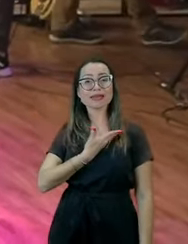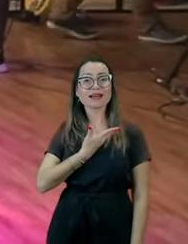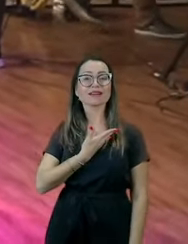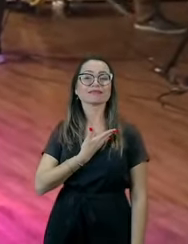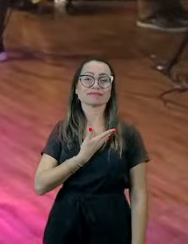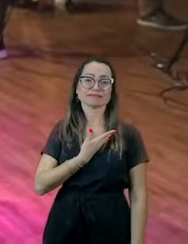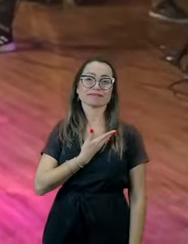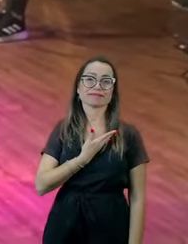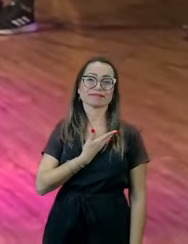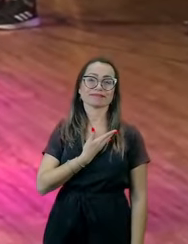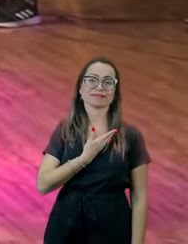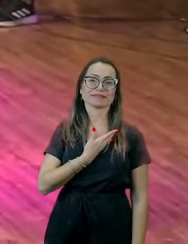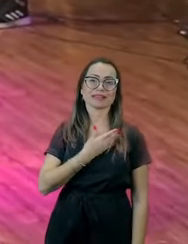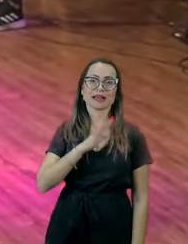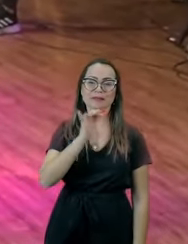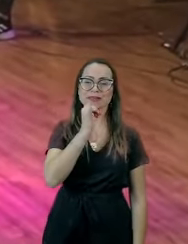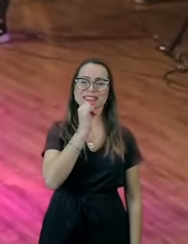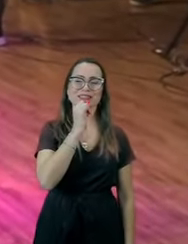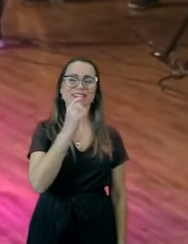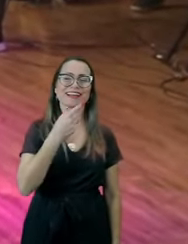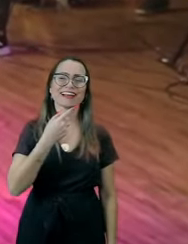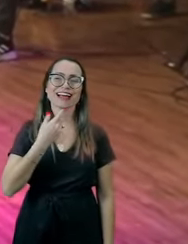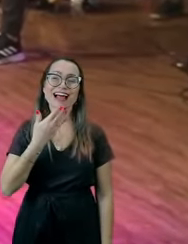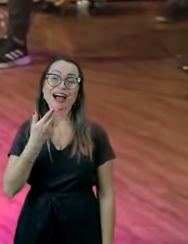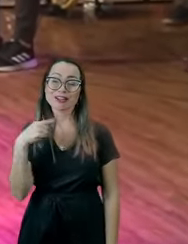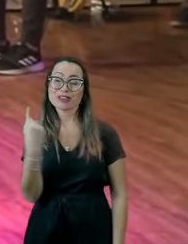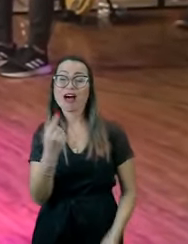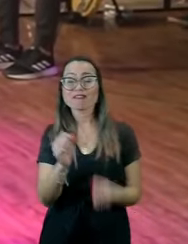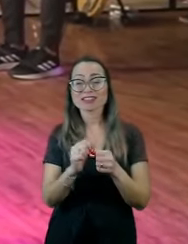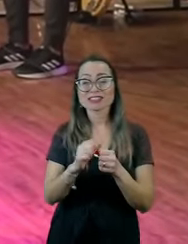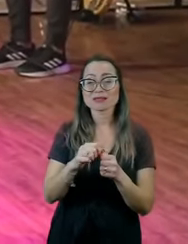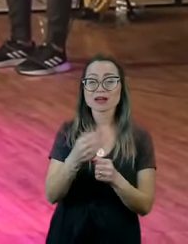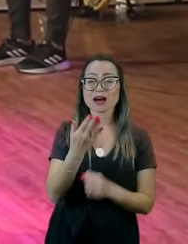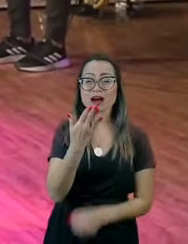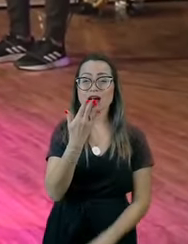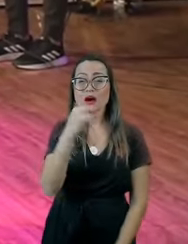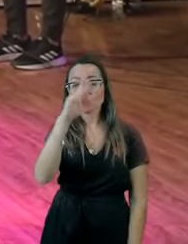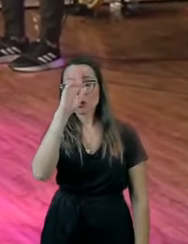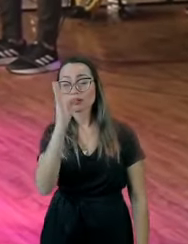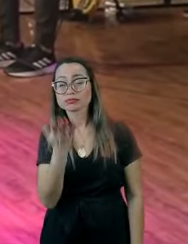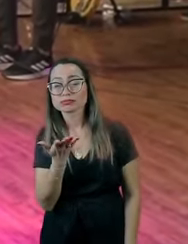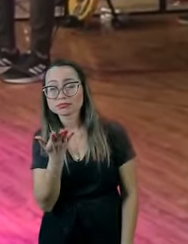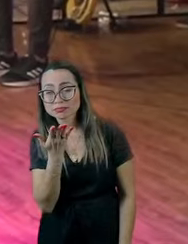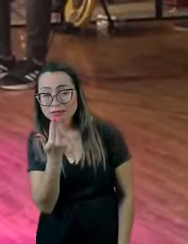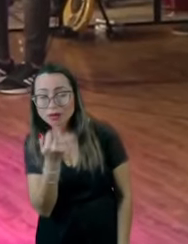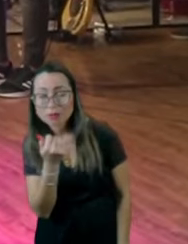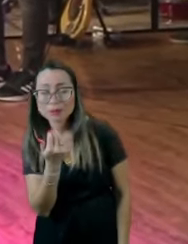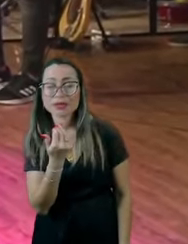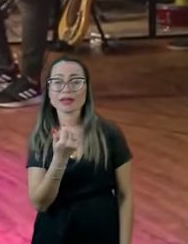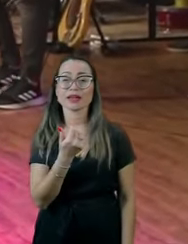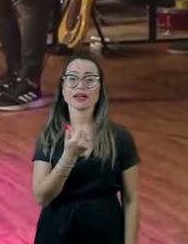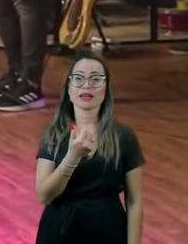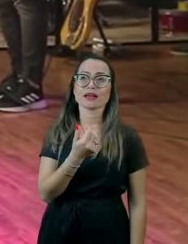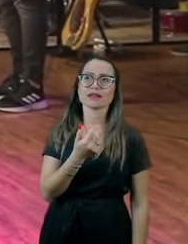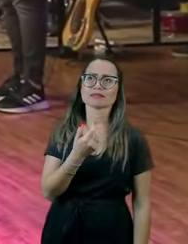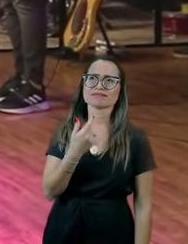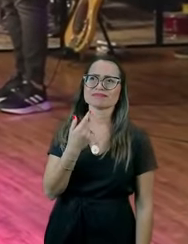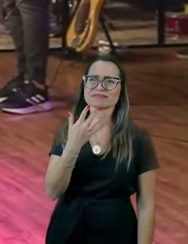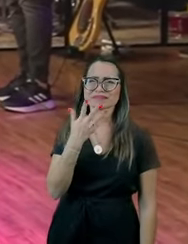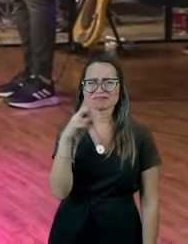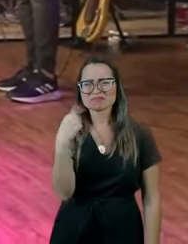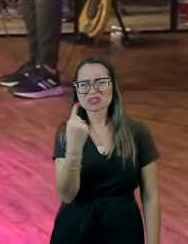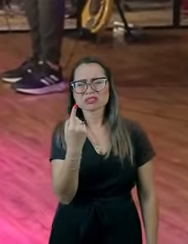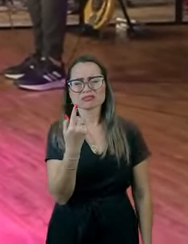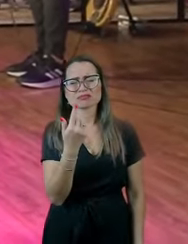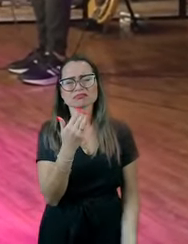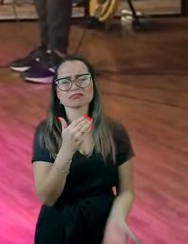Nós fazíamos só janta para comer e tal. E um dia nós falamos: vamos se reunir para orar? A gente era muito infantil, muito imatura, mas nós começamos a